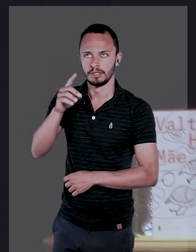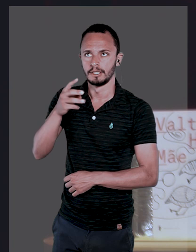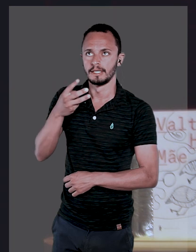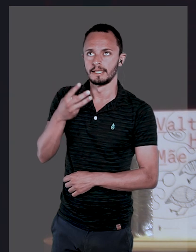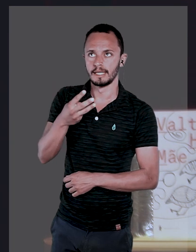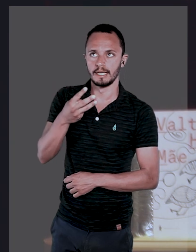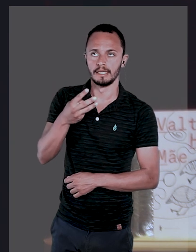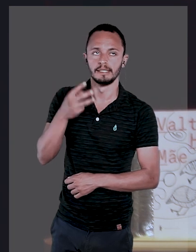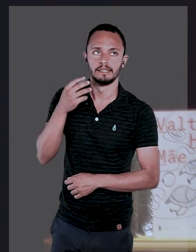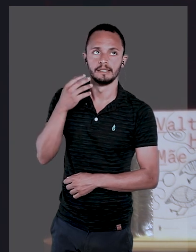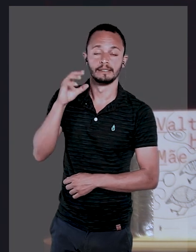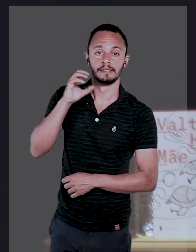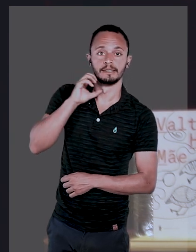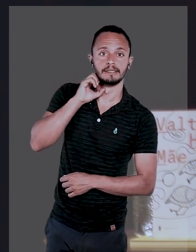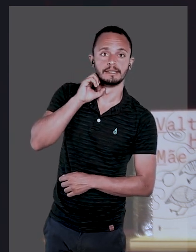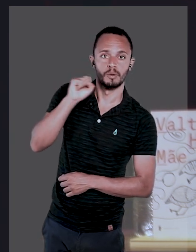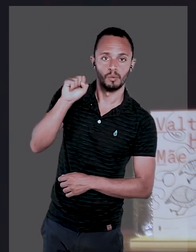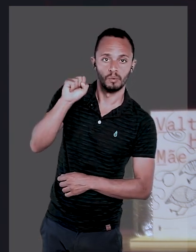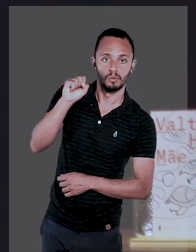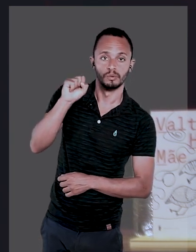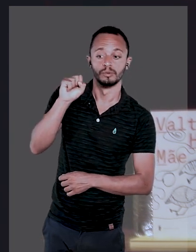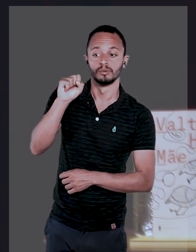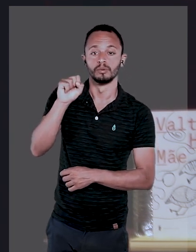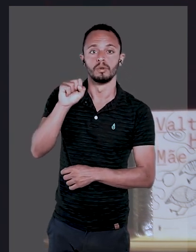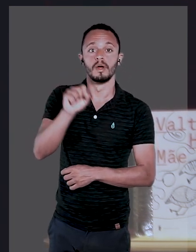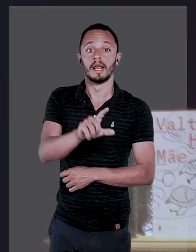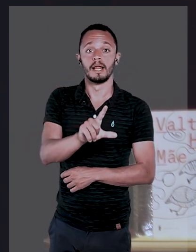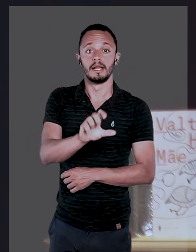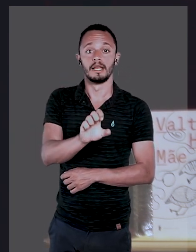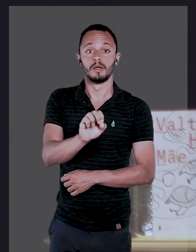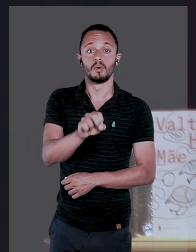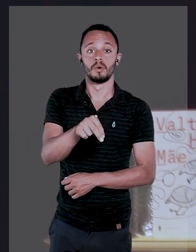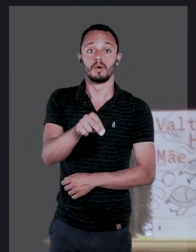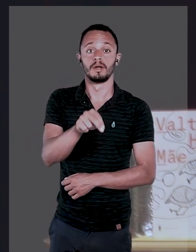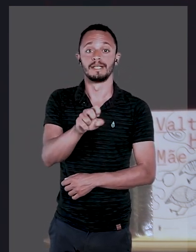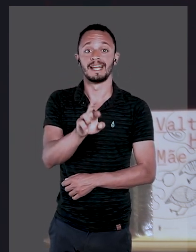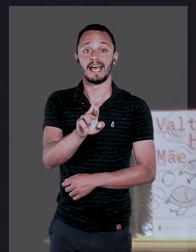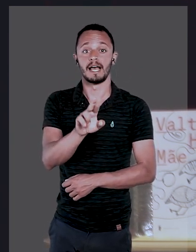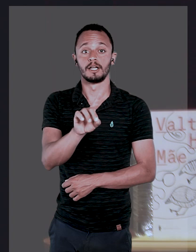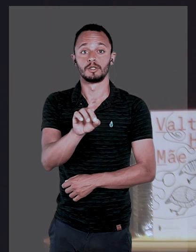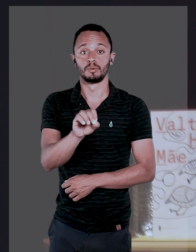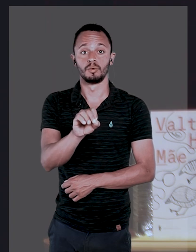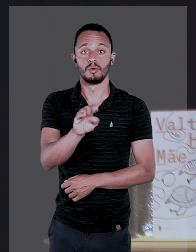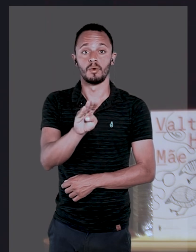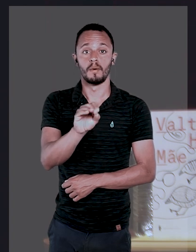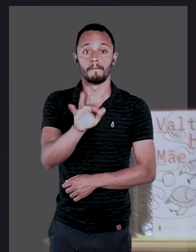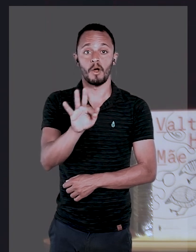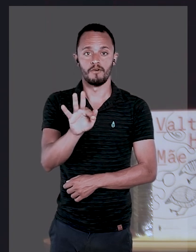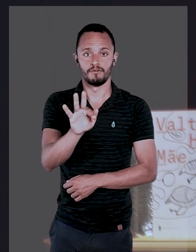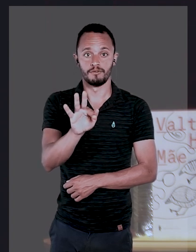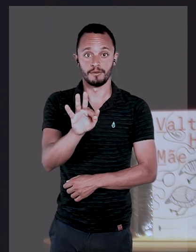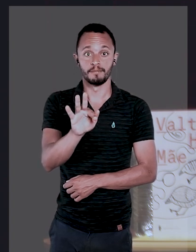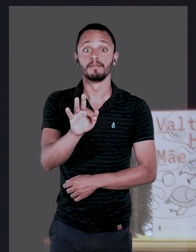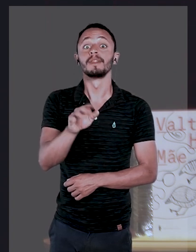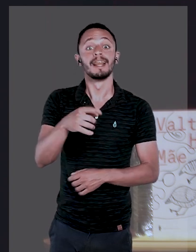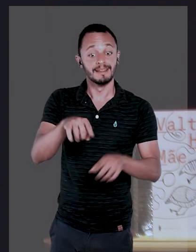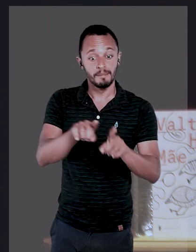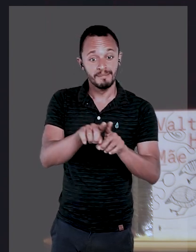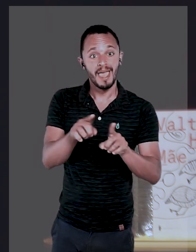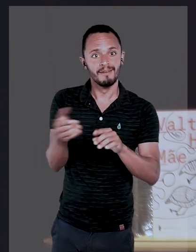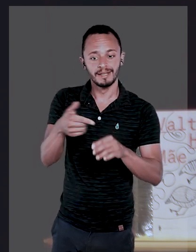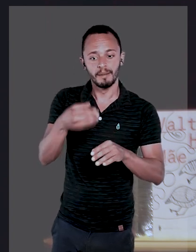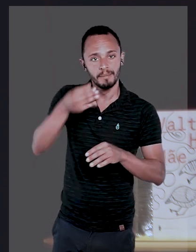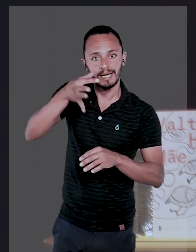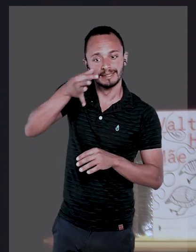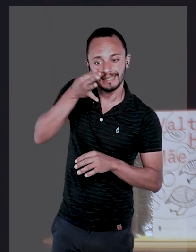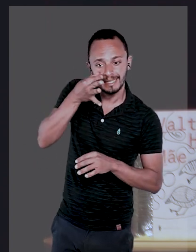alguns eventos presenciais. No dia 3 de agosto, a gente recebe Leonardo Boff, voltando com os eventos presenciais. O